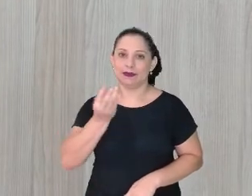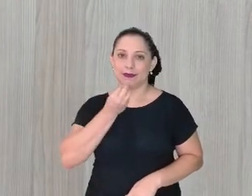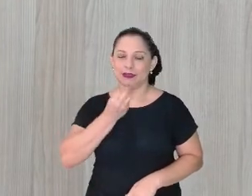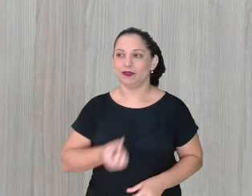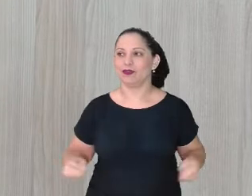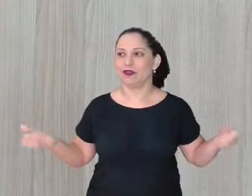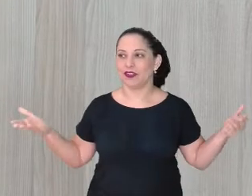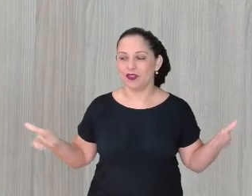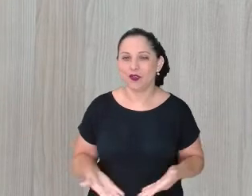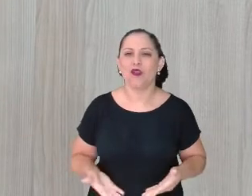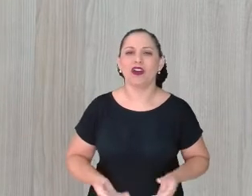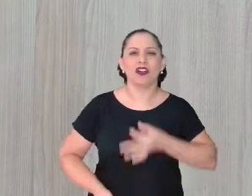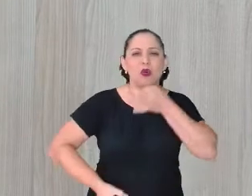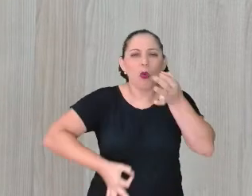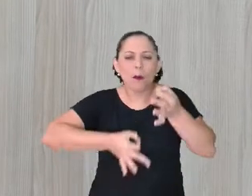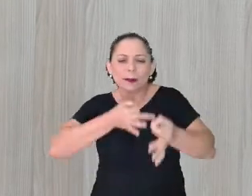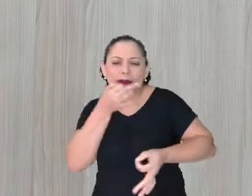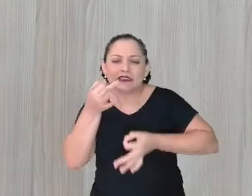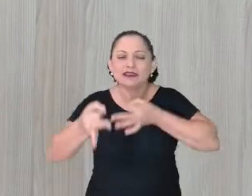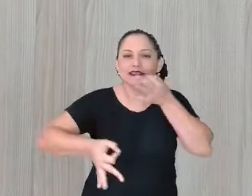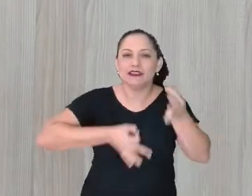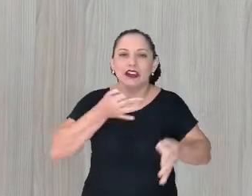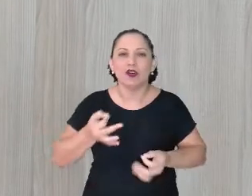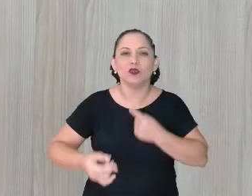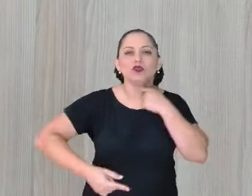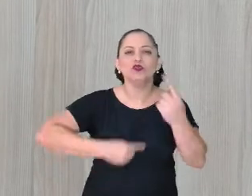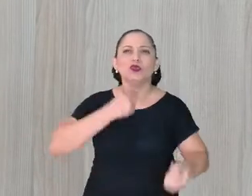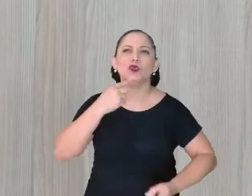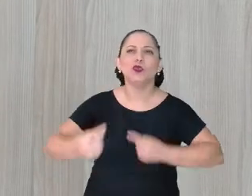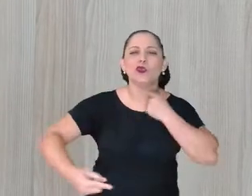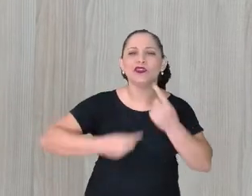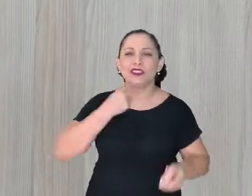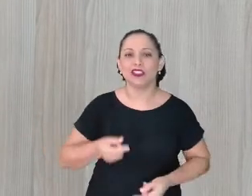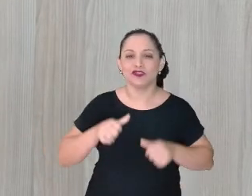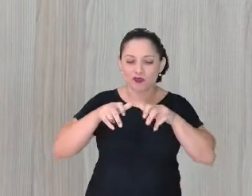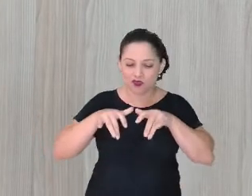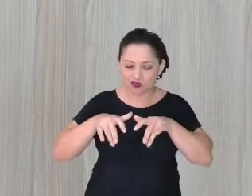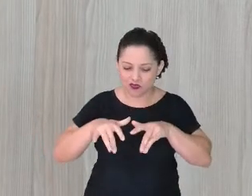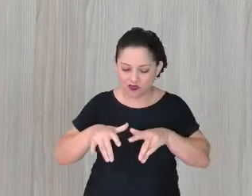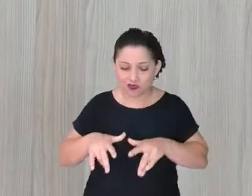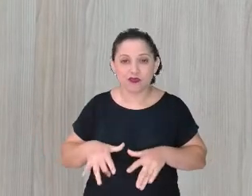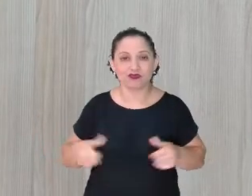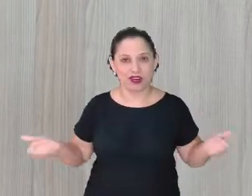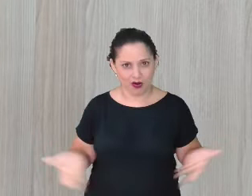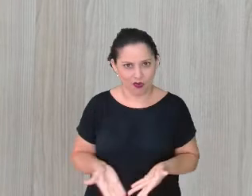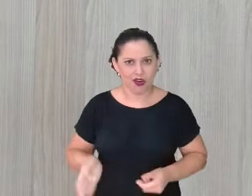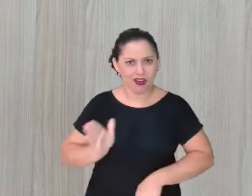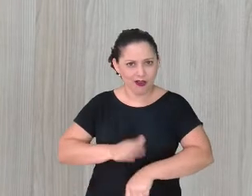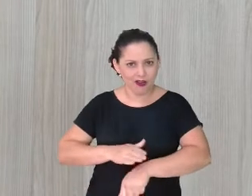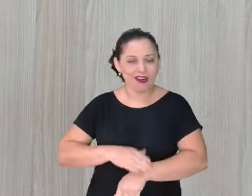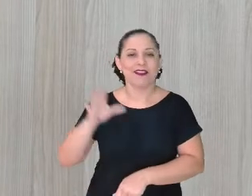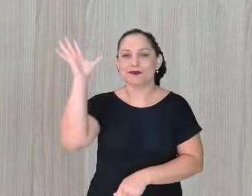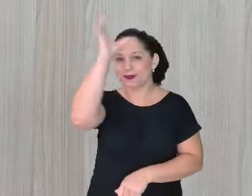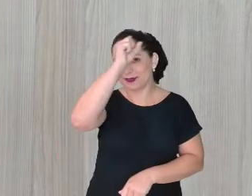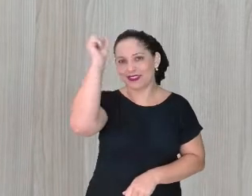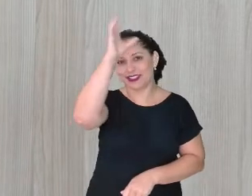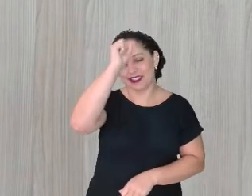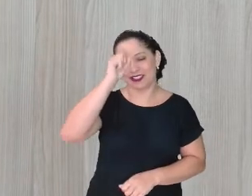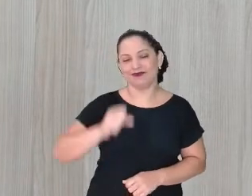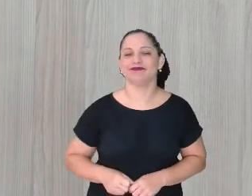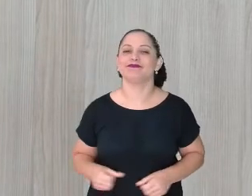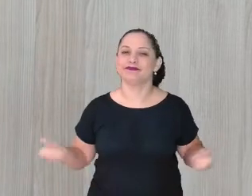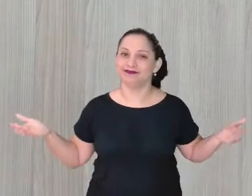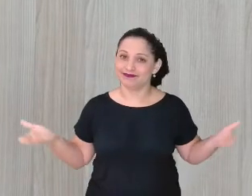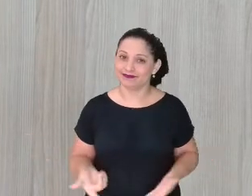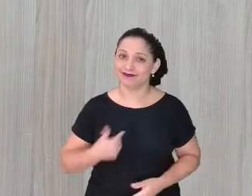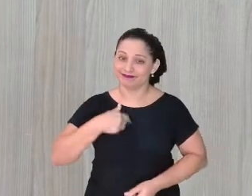teu comentário aqui, tira as dúvidas, que esse é o momento, né, da gente aprender também. E aí eu já estou aqui